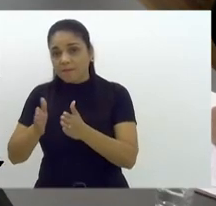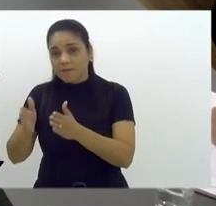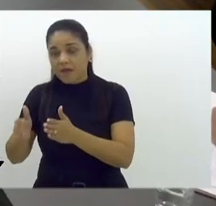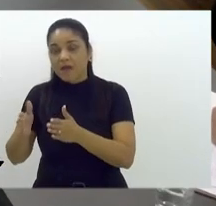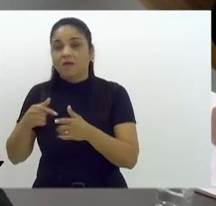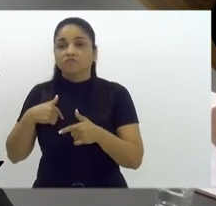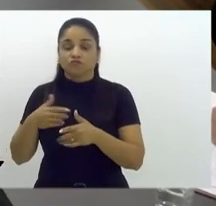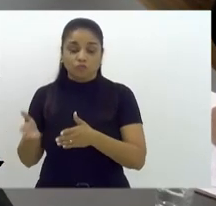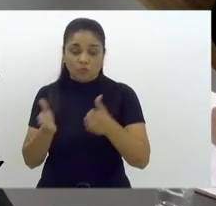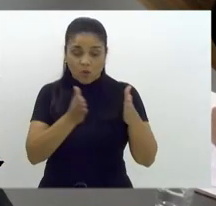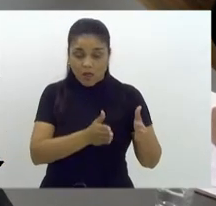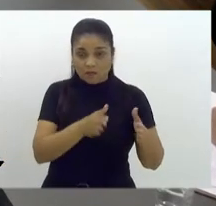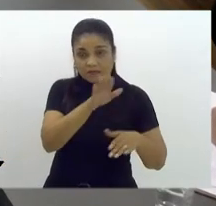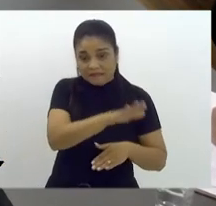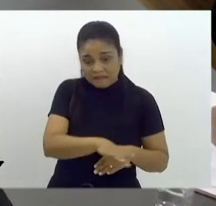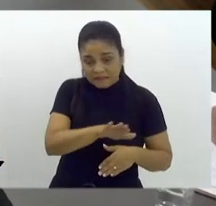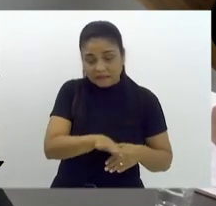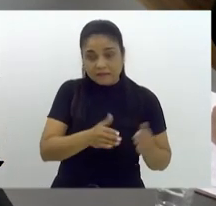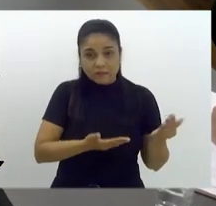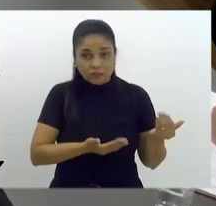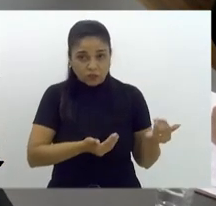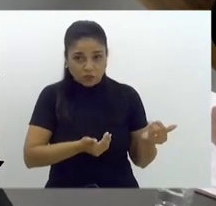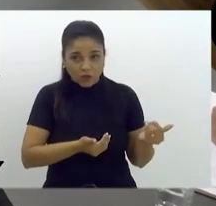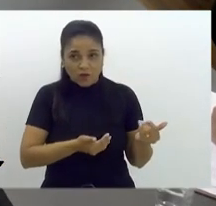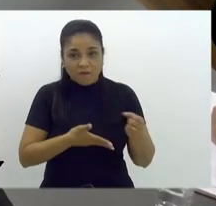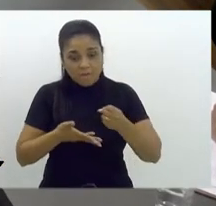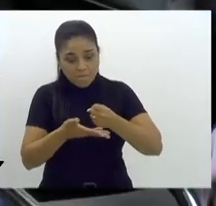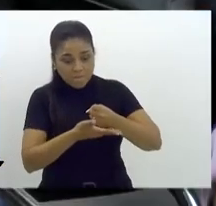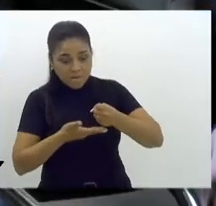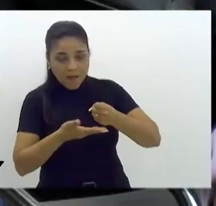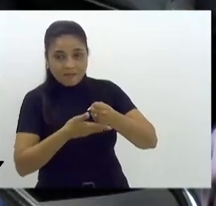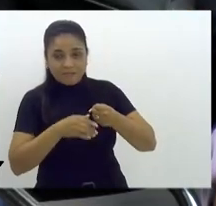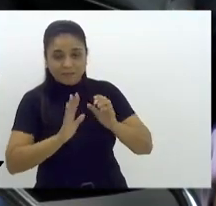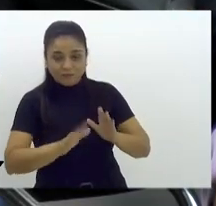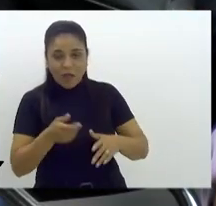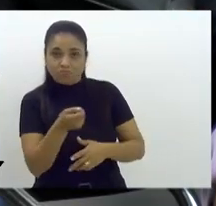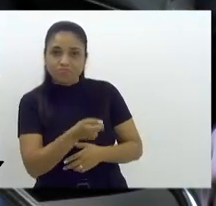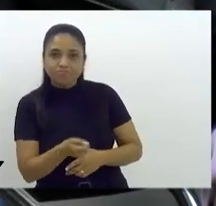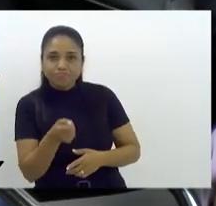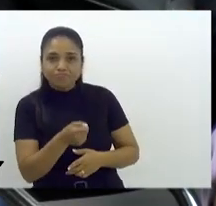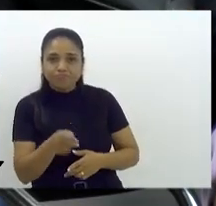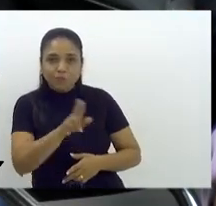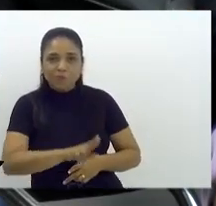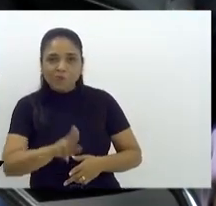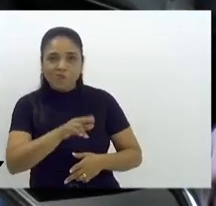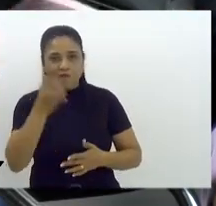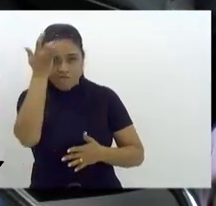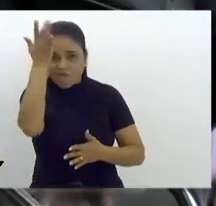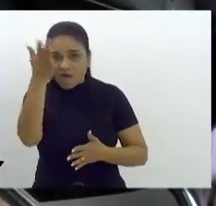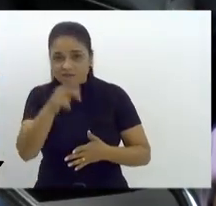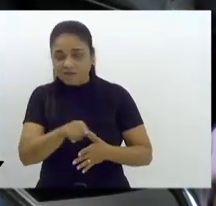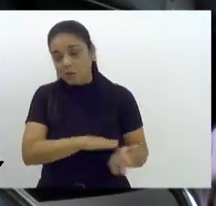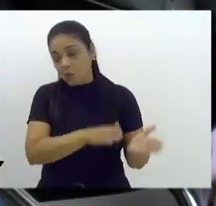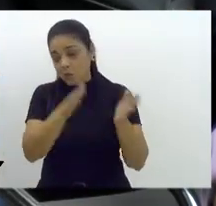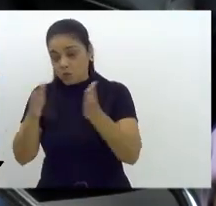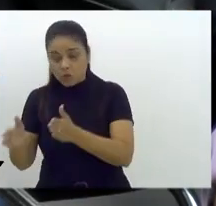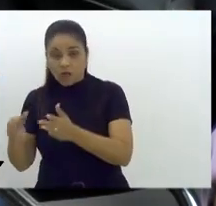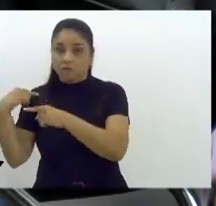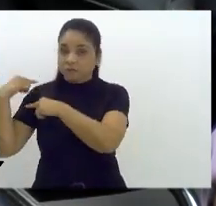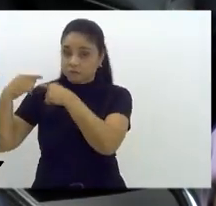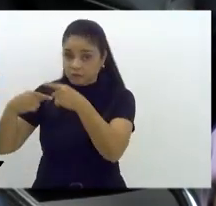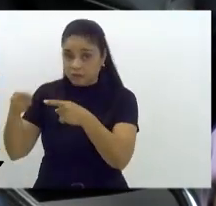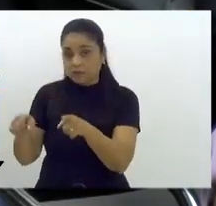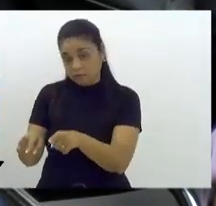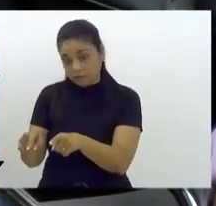tem jovens crianças que já basicamente nasce com celular na mão é por outra a gente tem gerações também